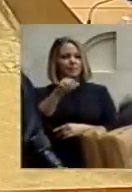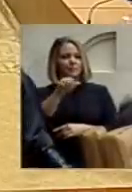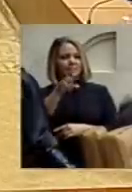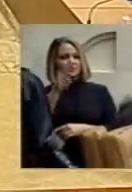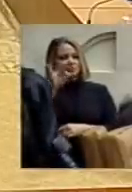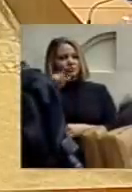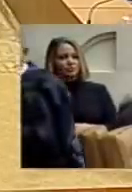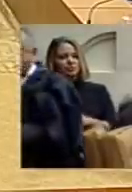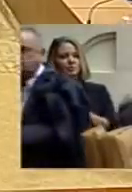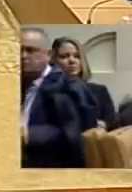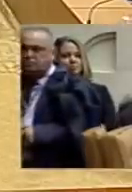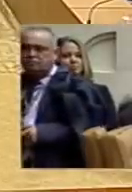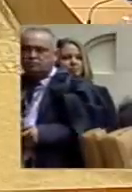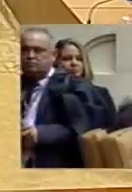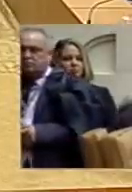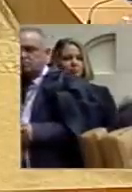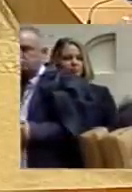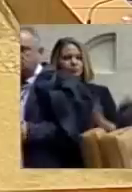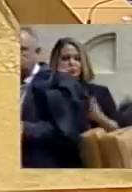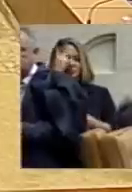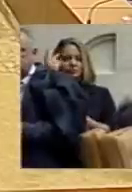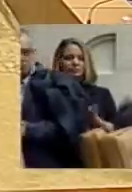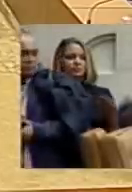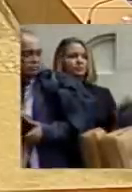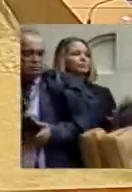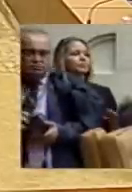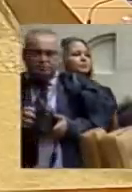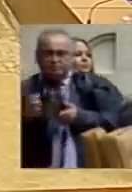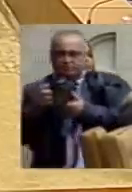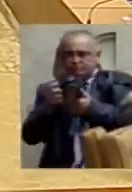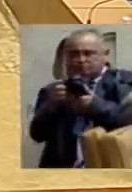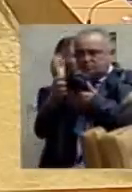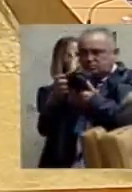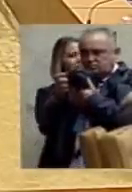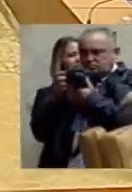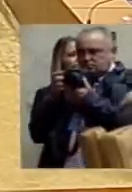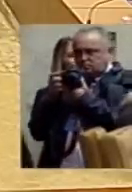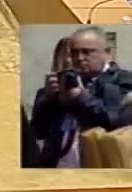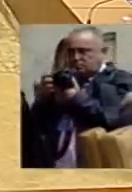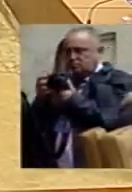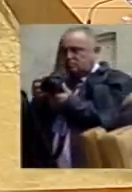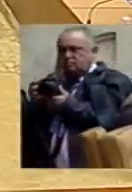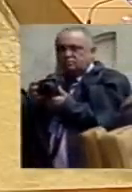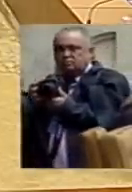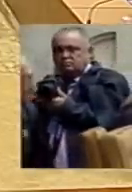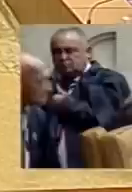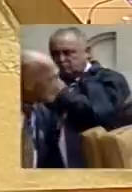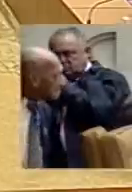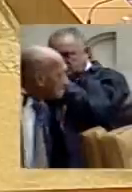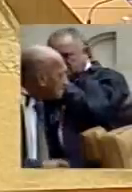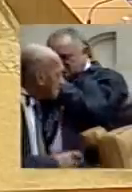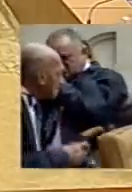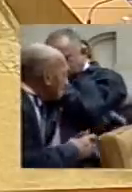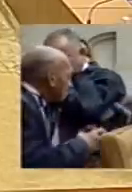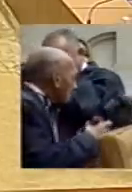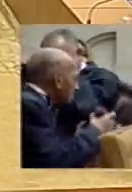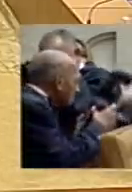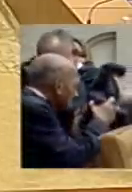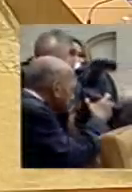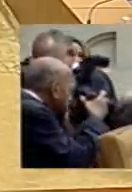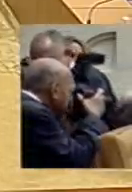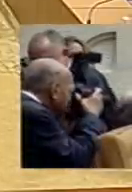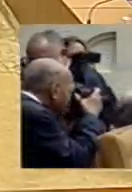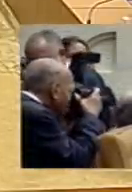Gonçalves, senhores integrantes da magistratura brasileira, familiares dos empossandos, senhoras e